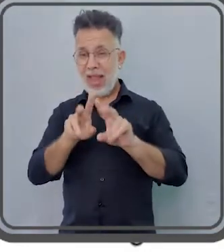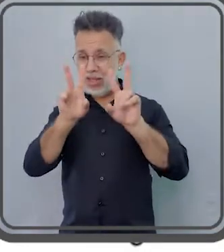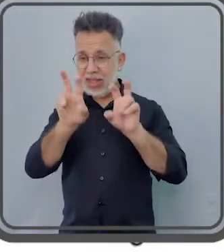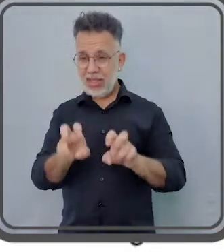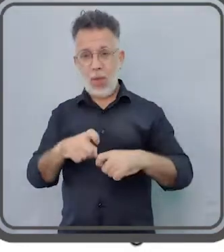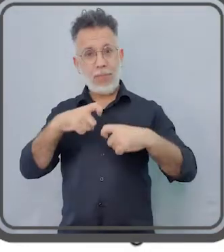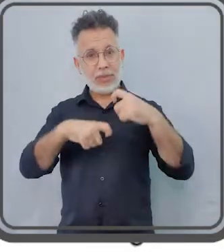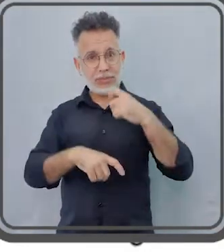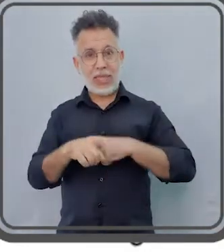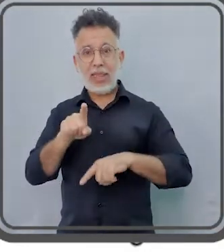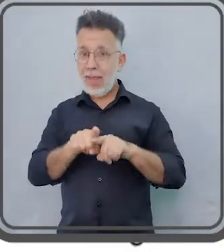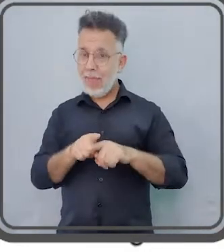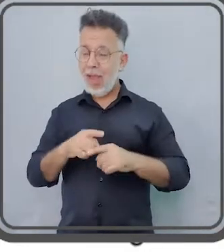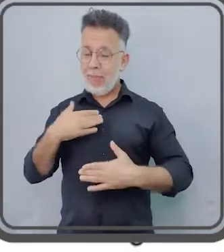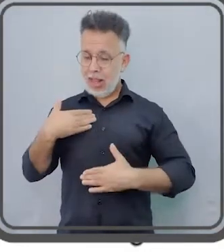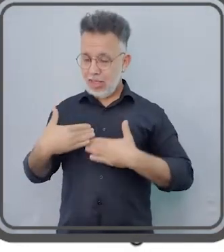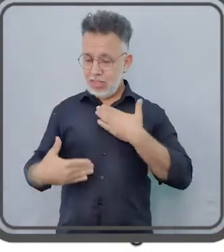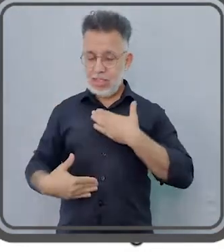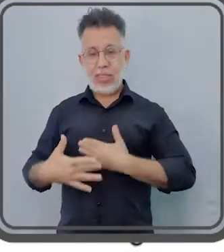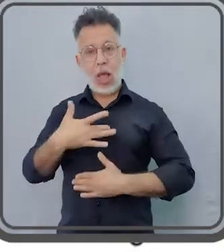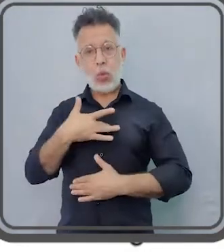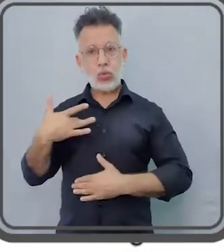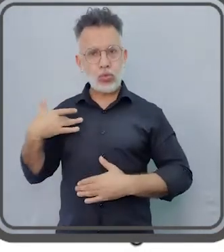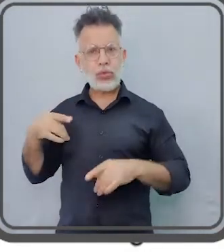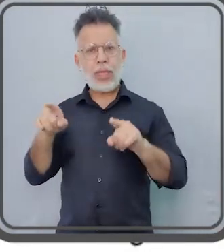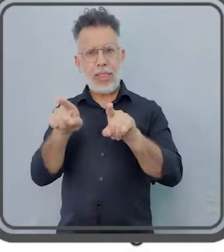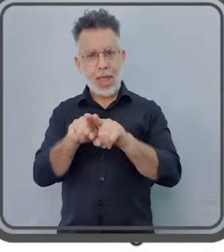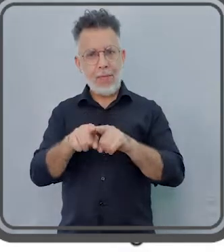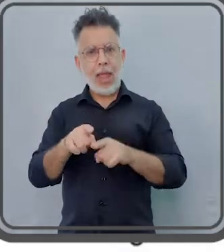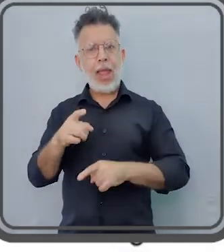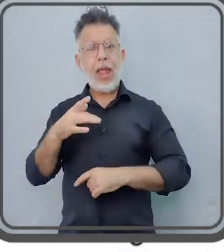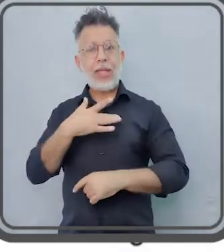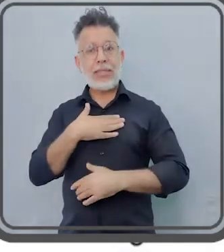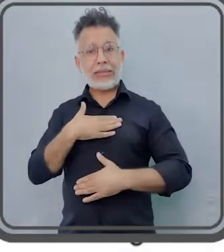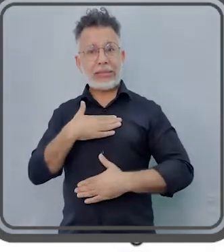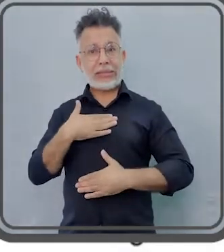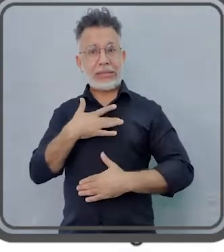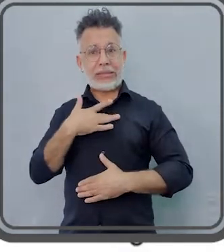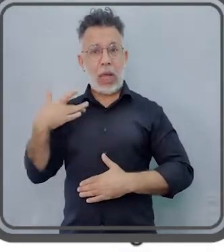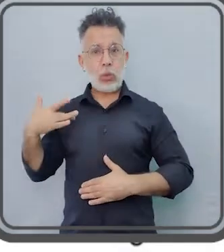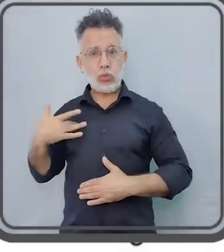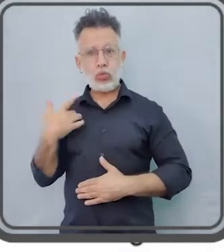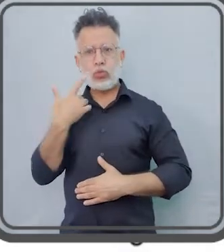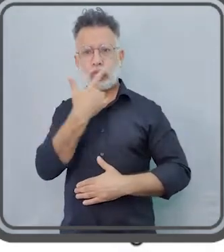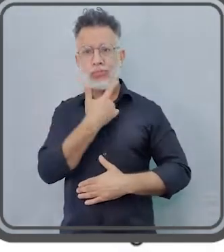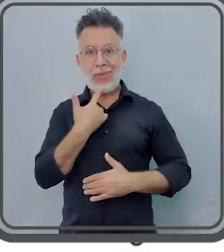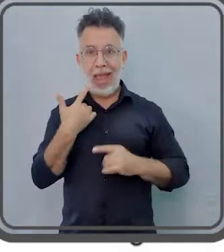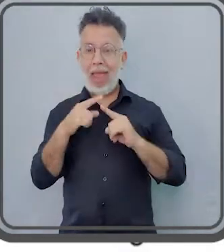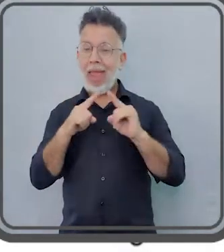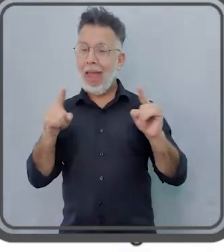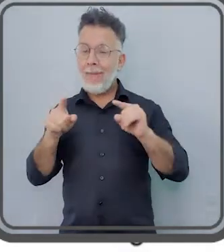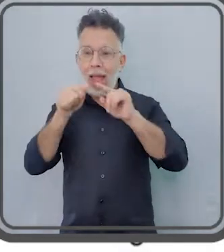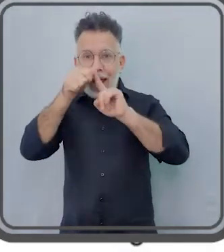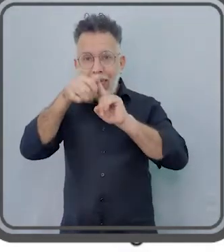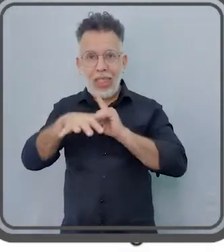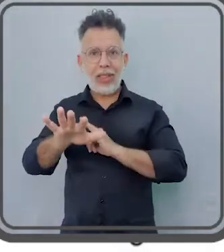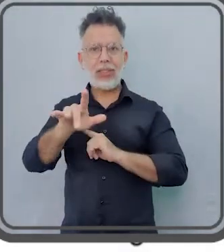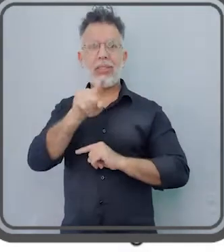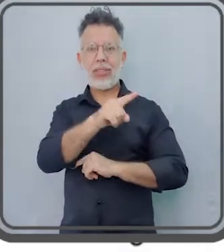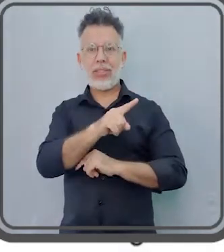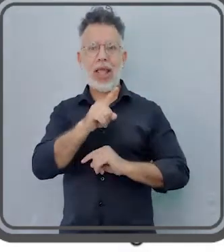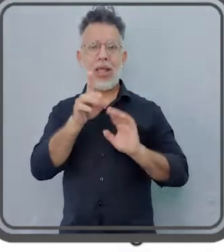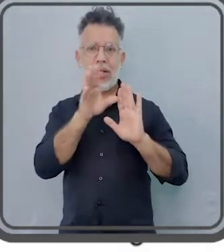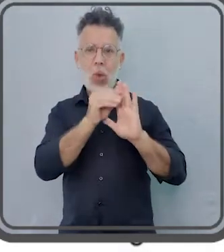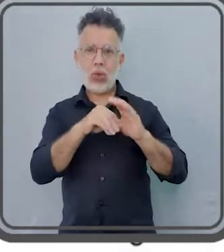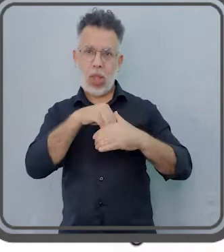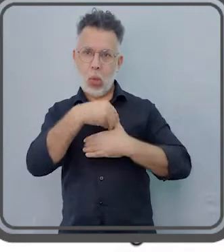saúde física quanto pela saúde mental, então a gente está muito bem equiparada assim, nesse sentido para disseminar esse conteúdo. Nossa, e